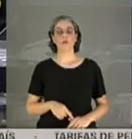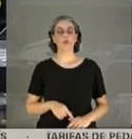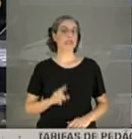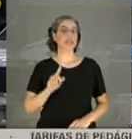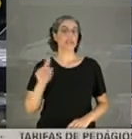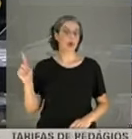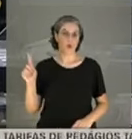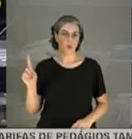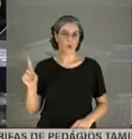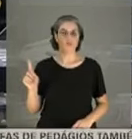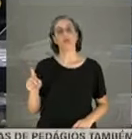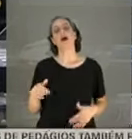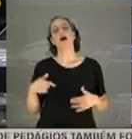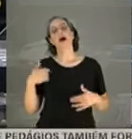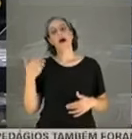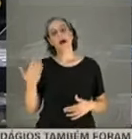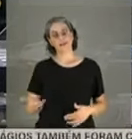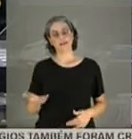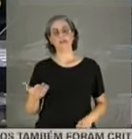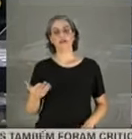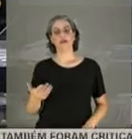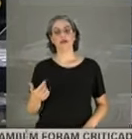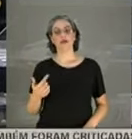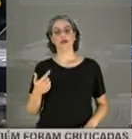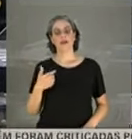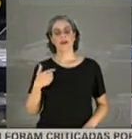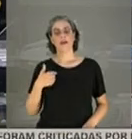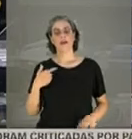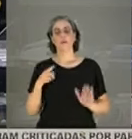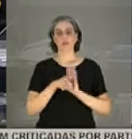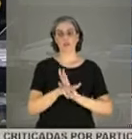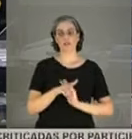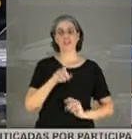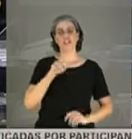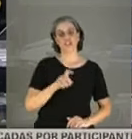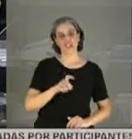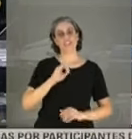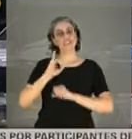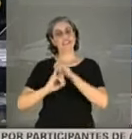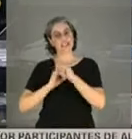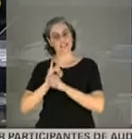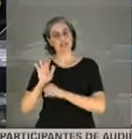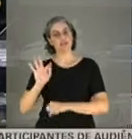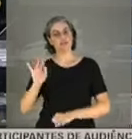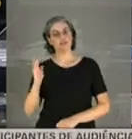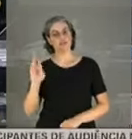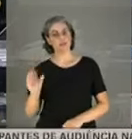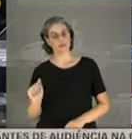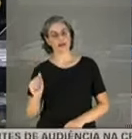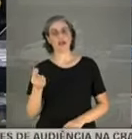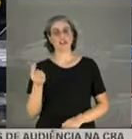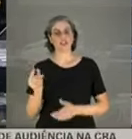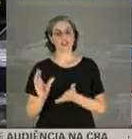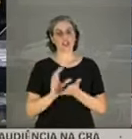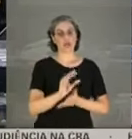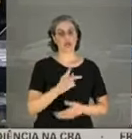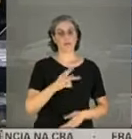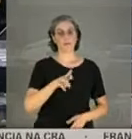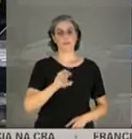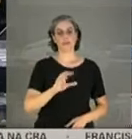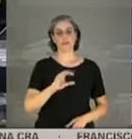que não. Aí eu fiz a X Internet Fibra transfere recursos para a